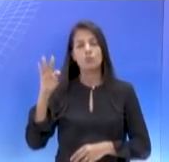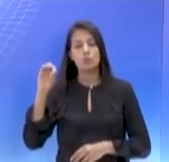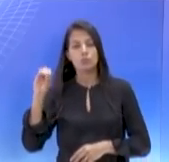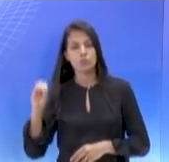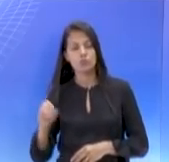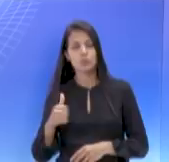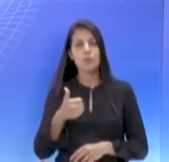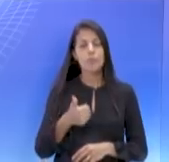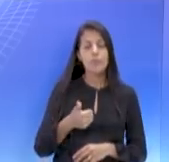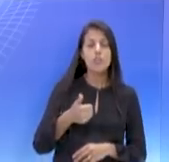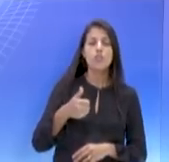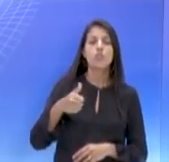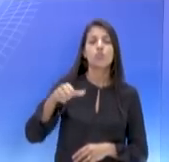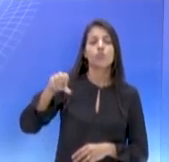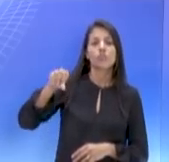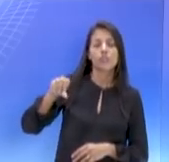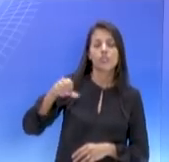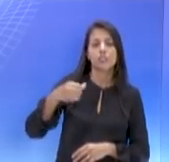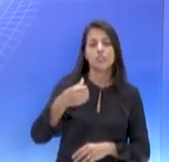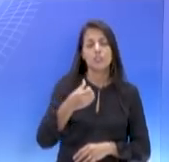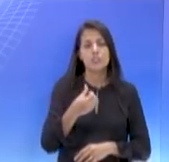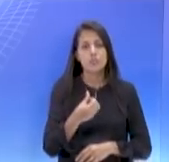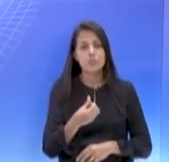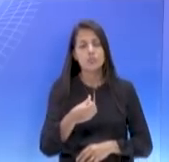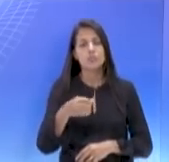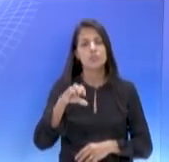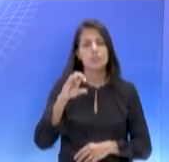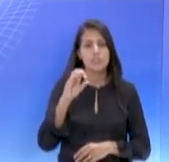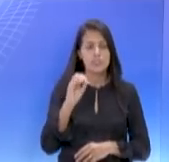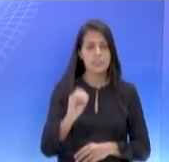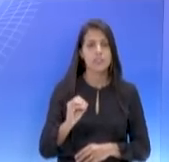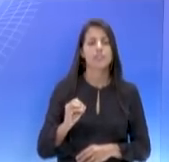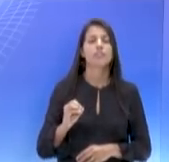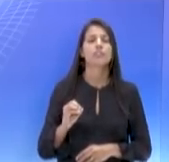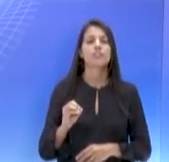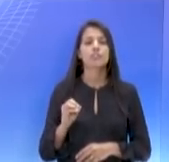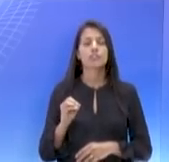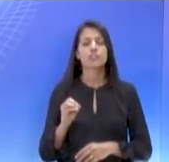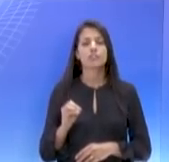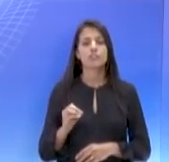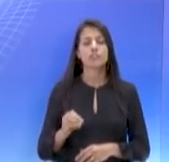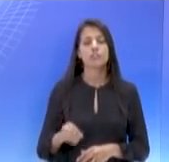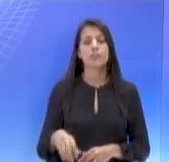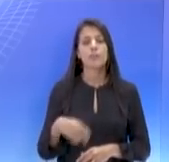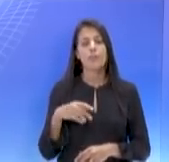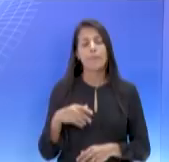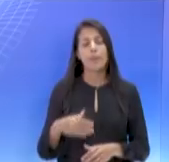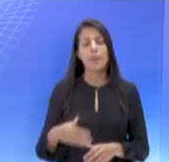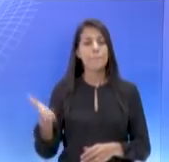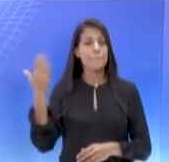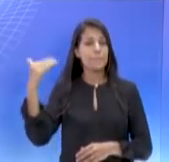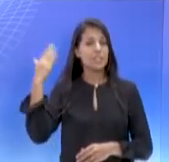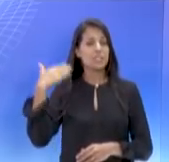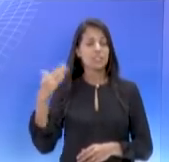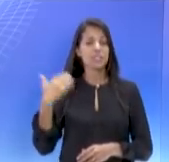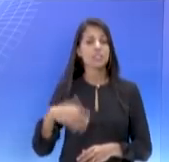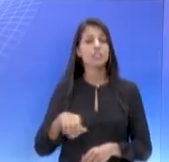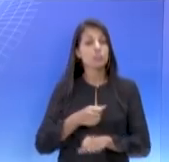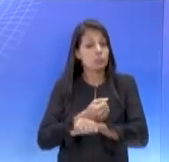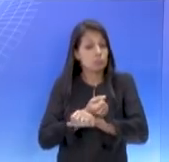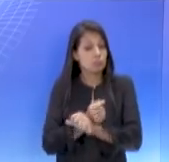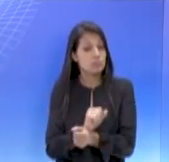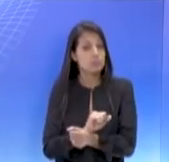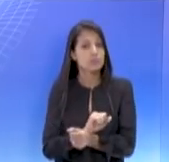cartão de visita de 1860. Aí nós já vemos mais um dado. 1860 ainda não tinha sido abolida a